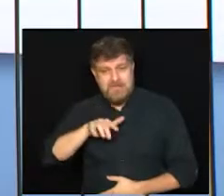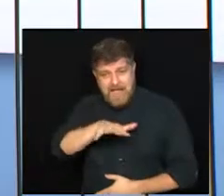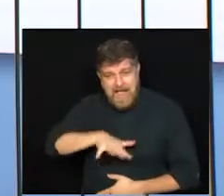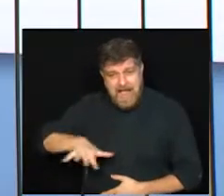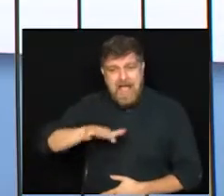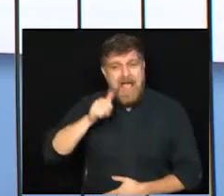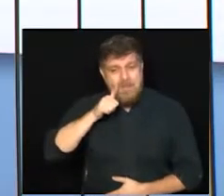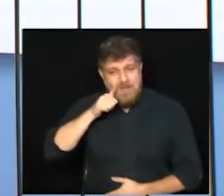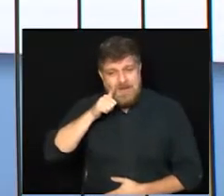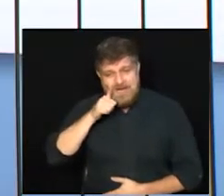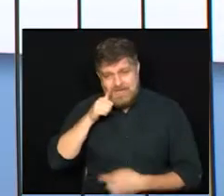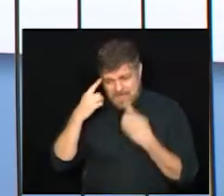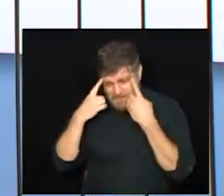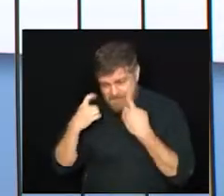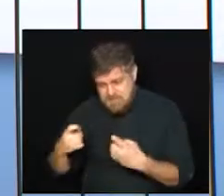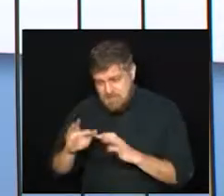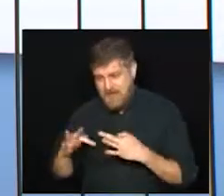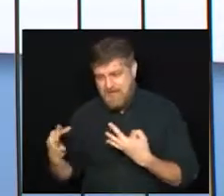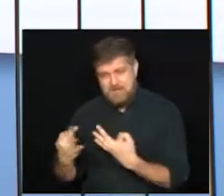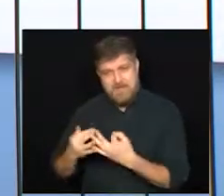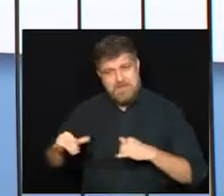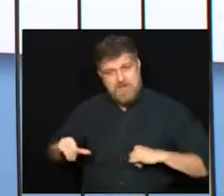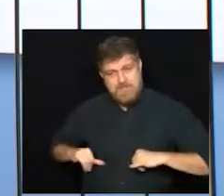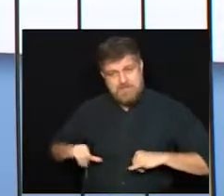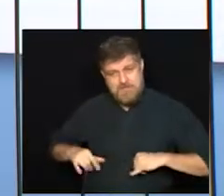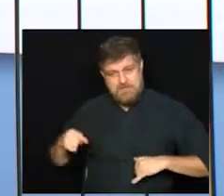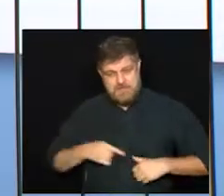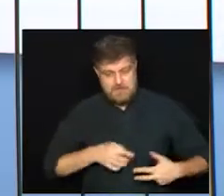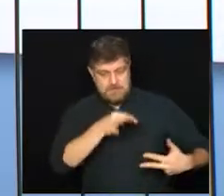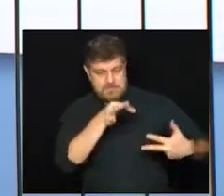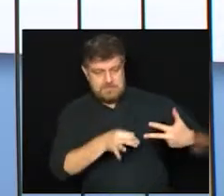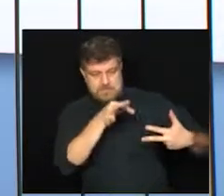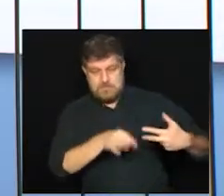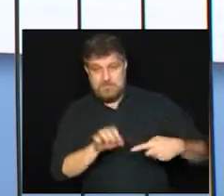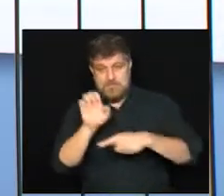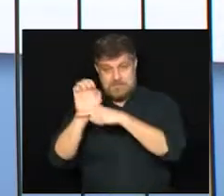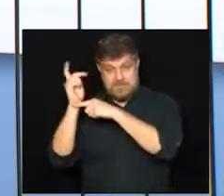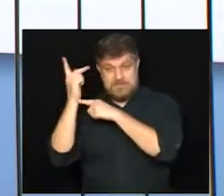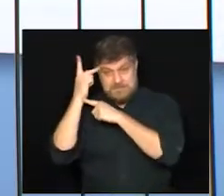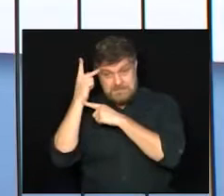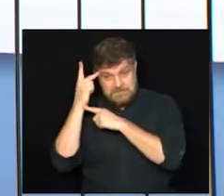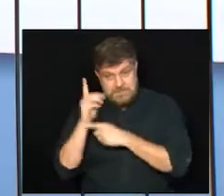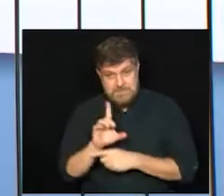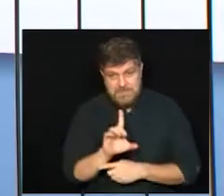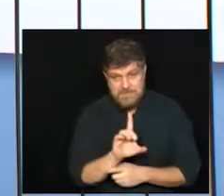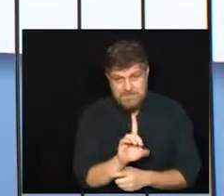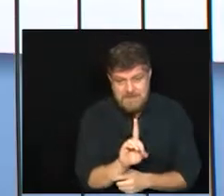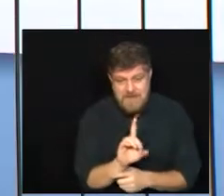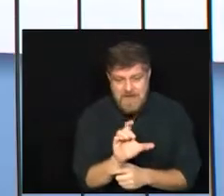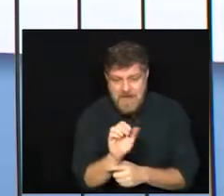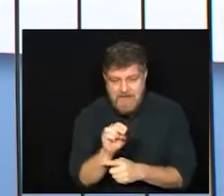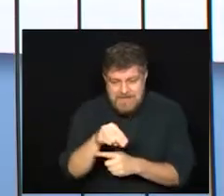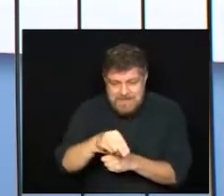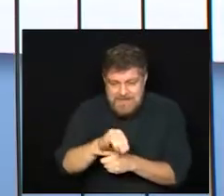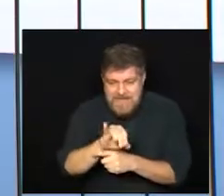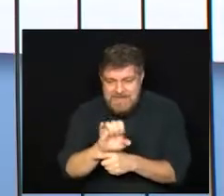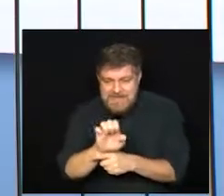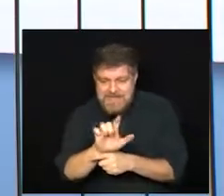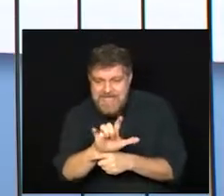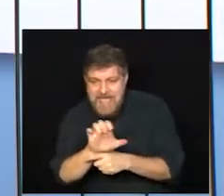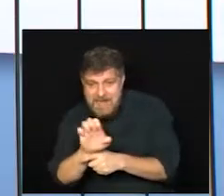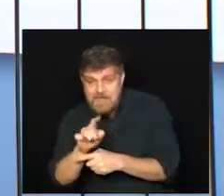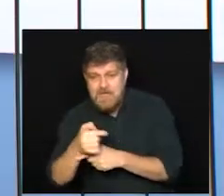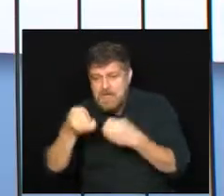de Violência Doméstica e Familiar do Poder Judiciário do Estado de São Paulo, Daniele Galhardo, disse que o poder